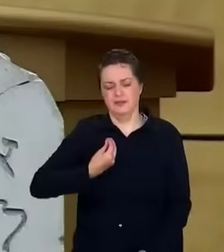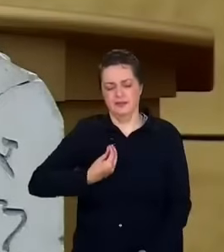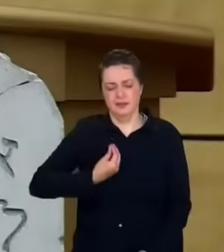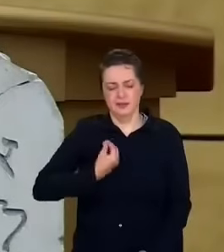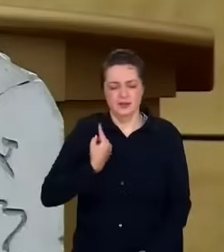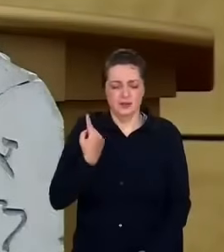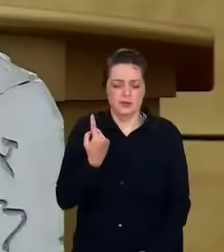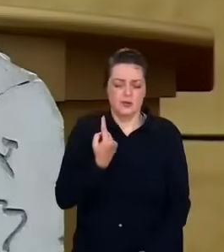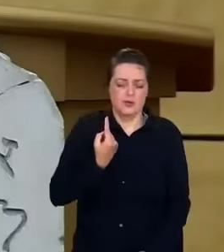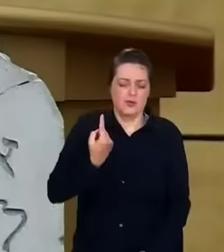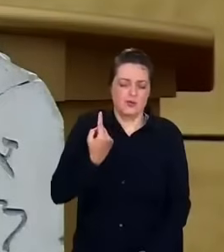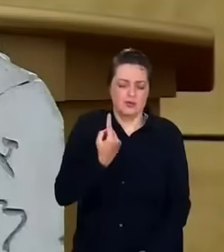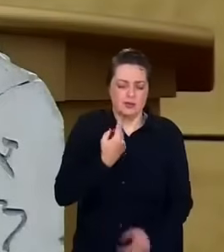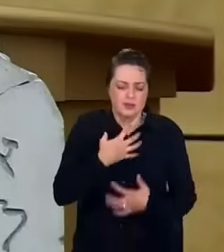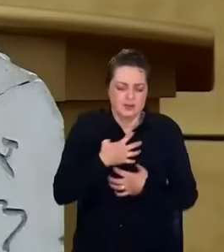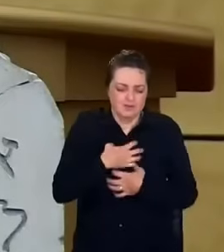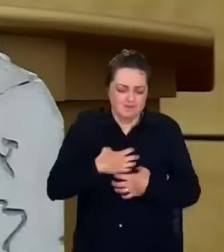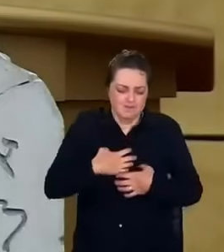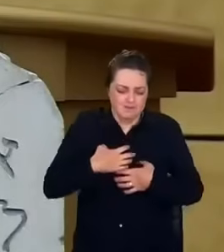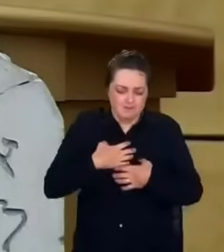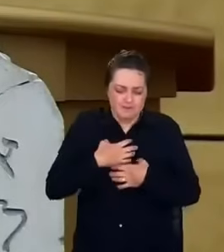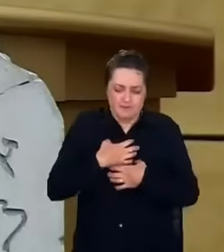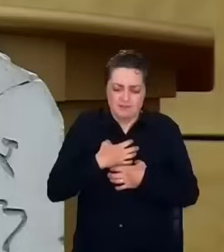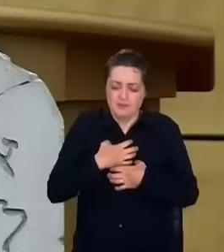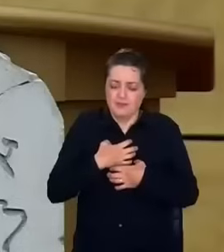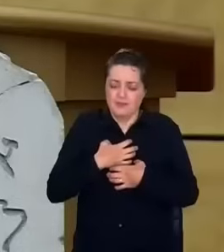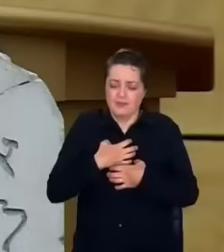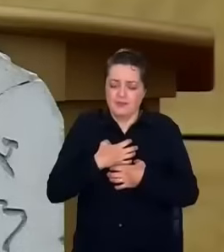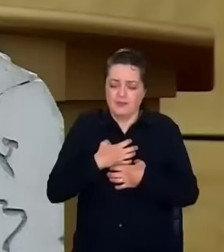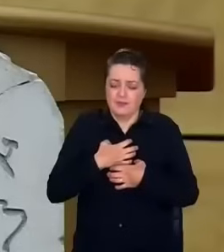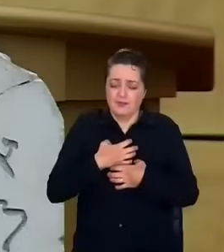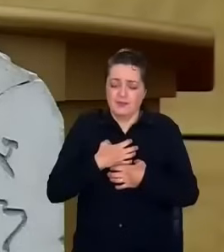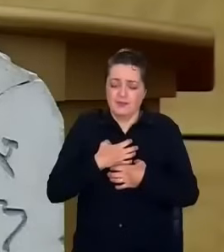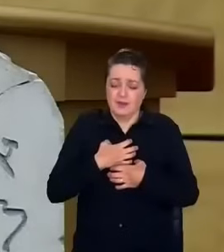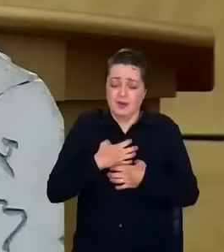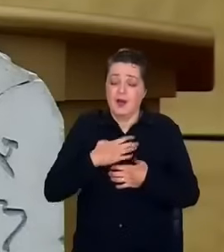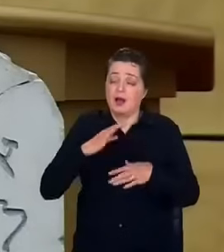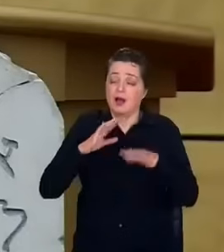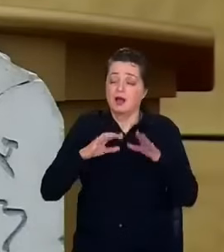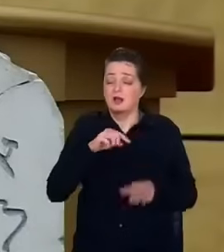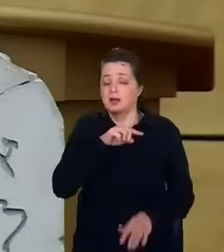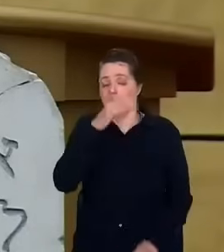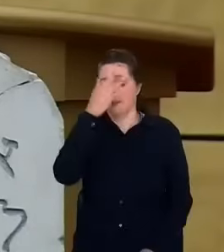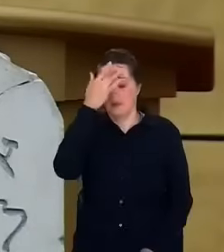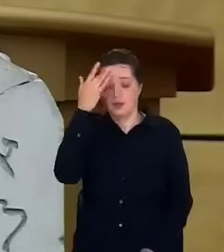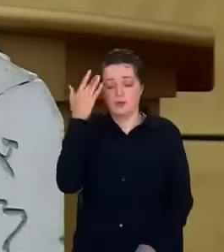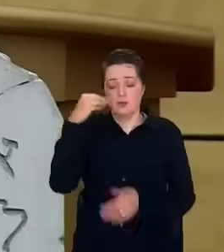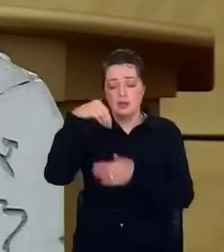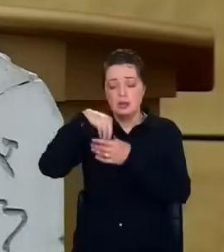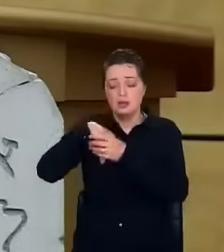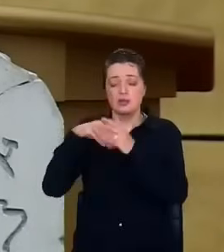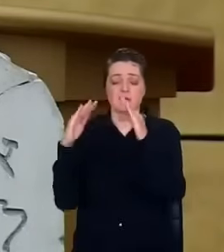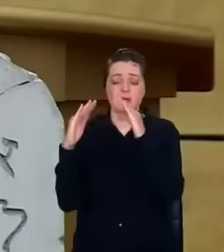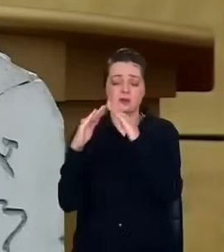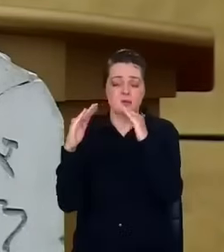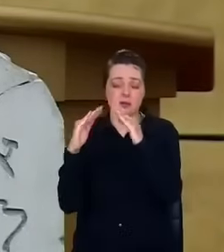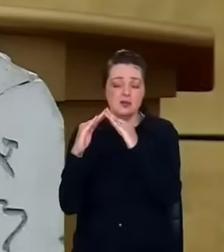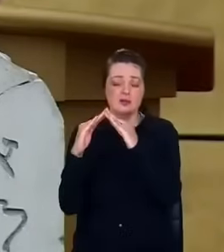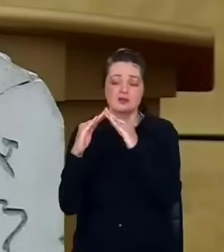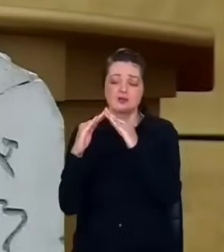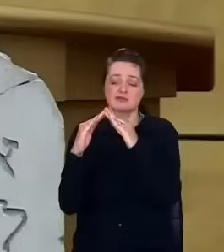tristeza, nessa amargura, essa pessoa que está, meu Senhor, em casa,